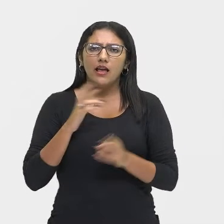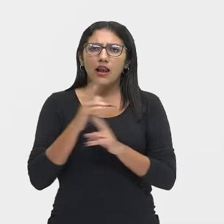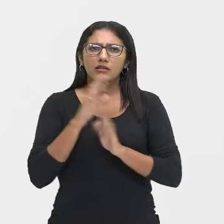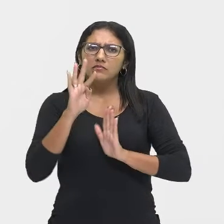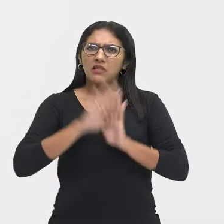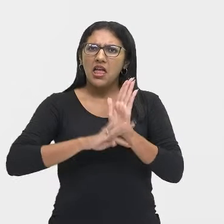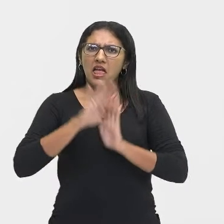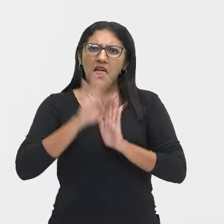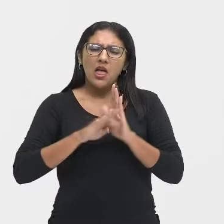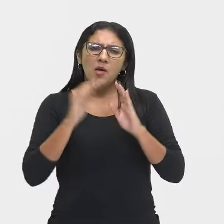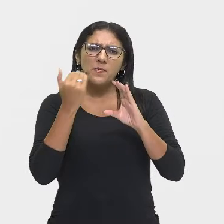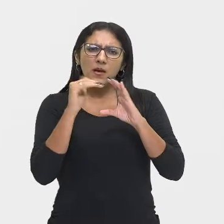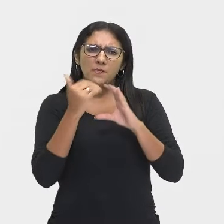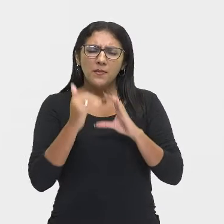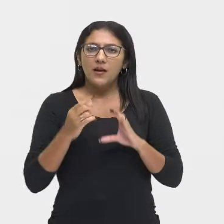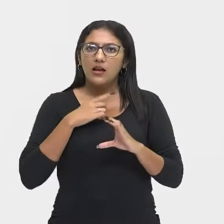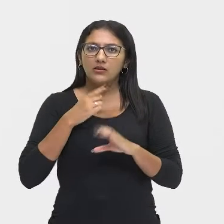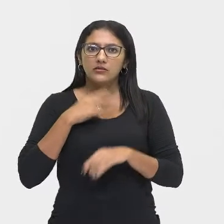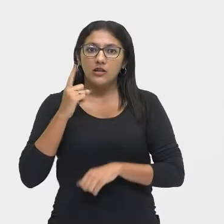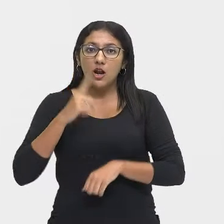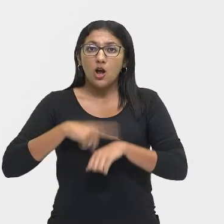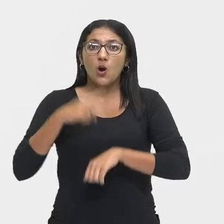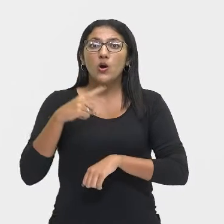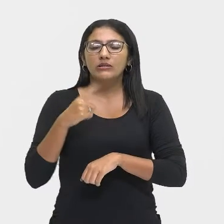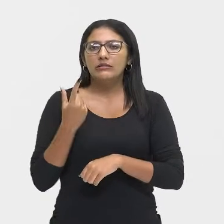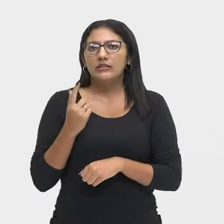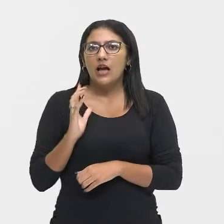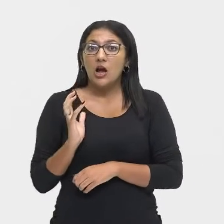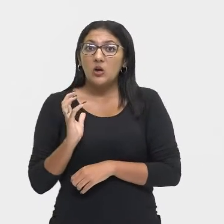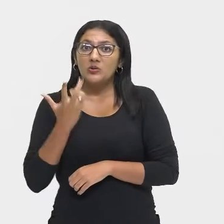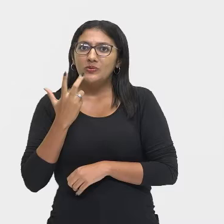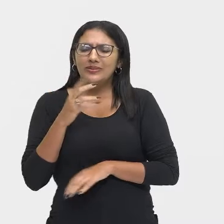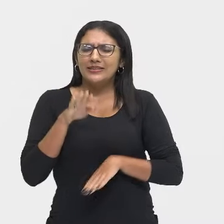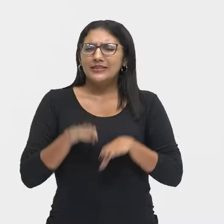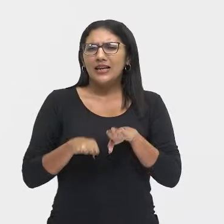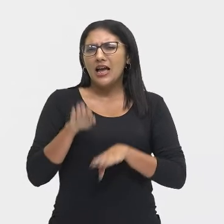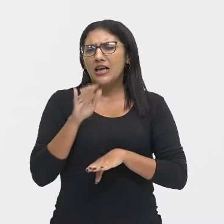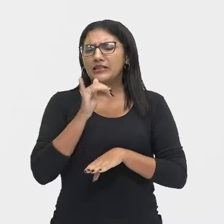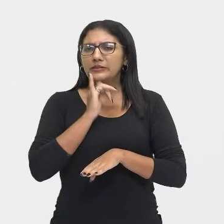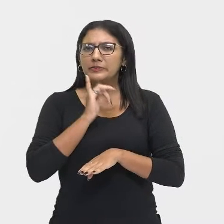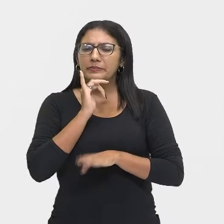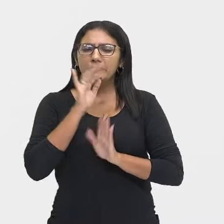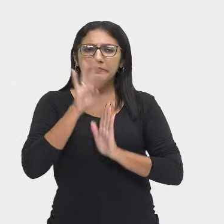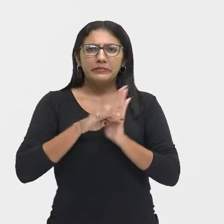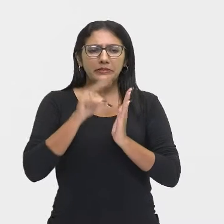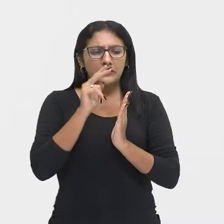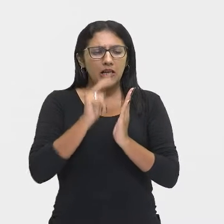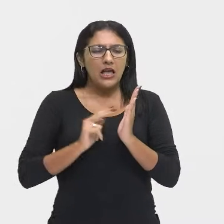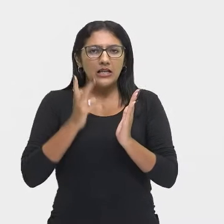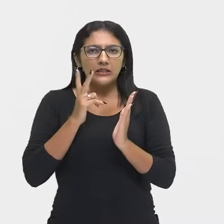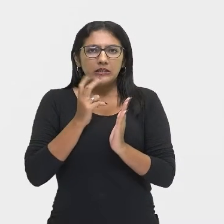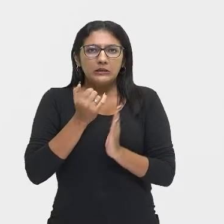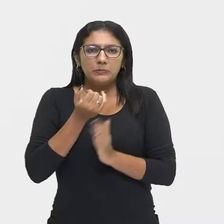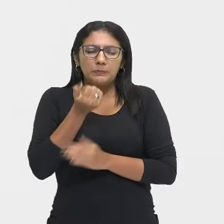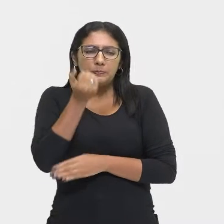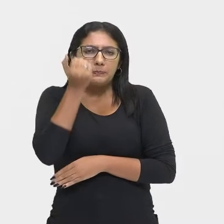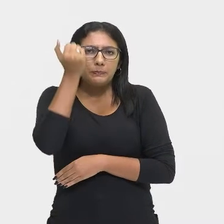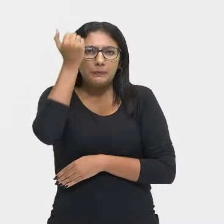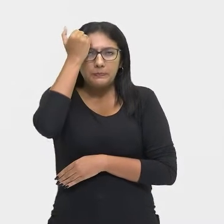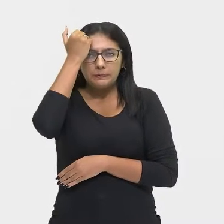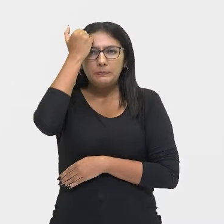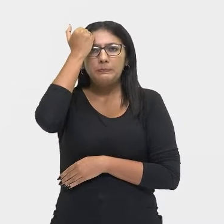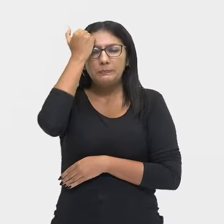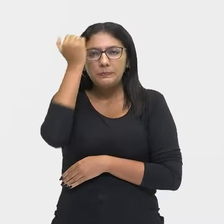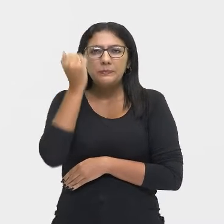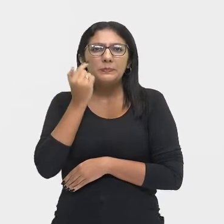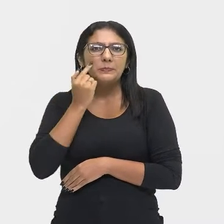os apresentadores e é ao vivo, eles acabam lendo coisas que não deveriam ir ao ar, que acabam fazendo com que